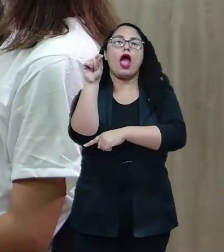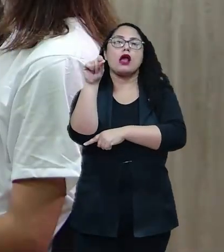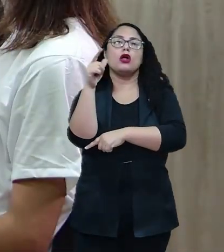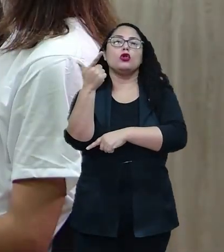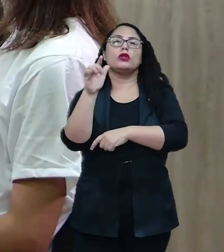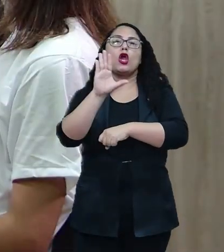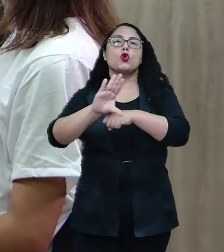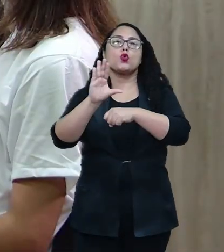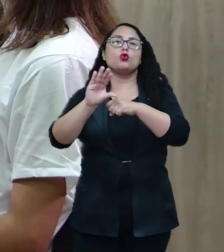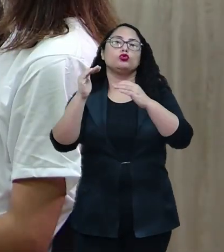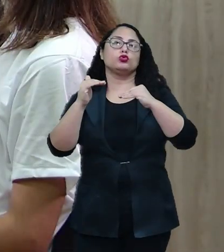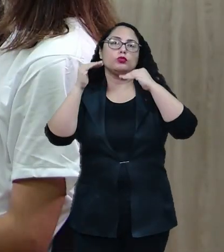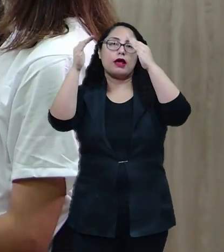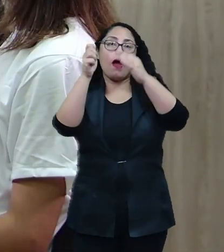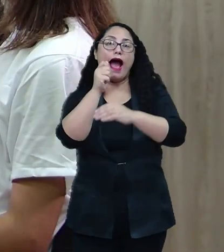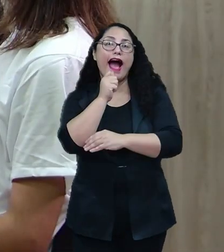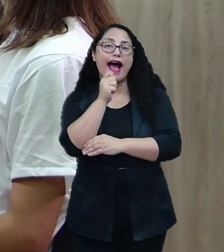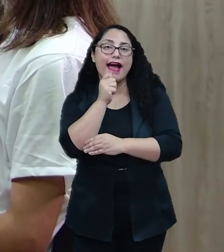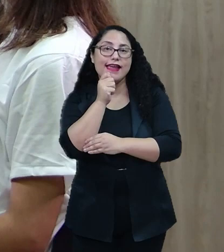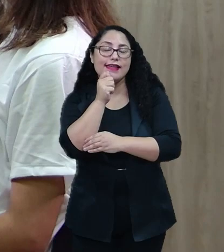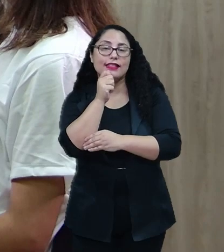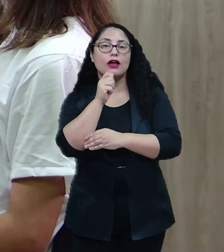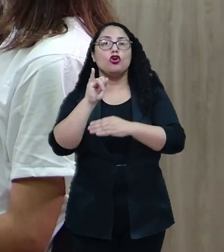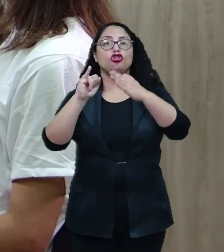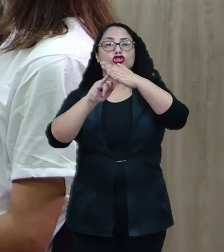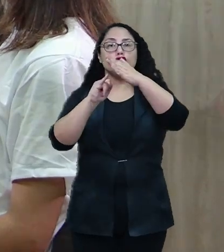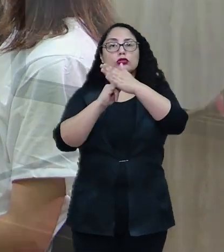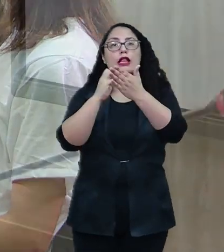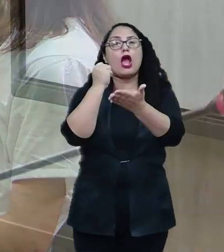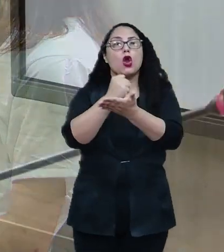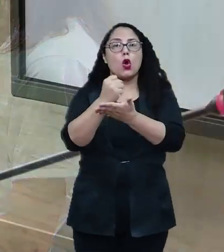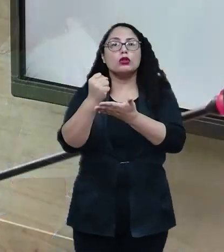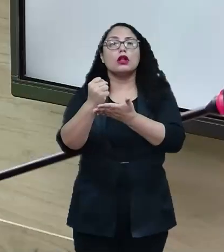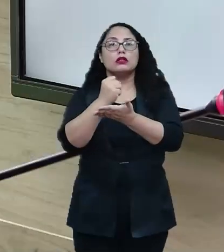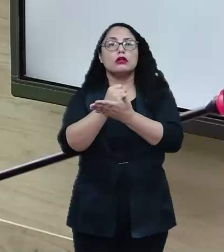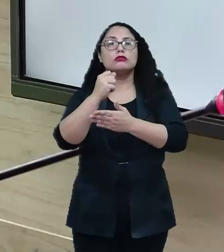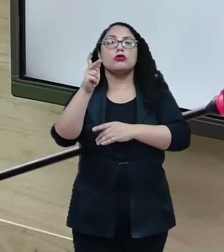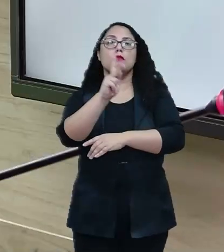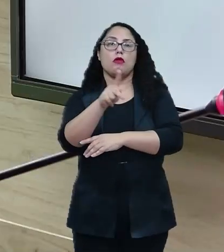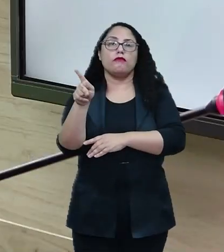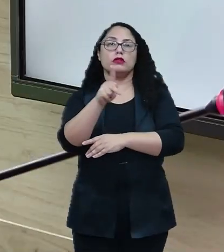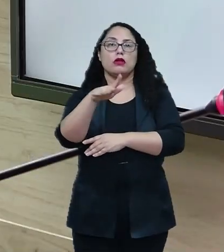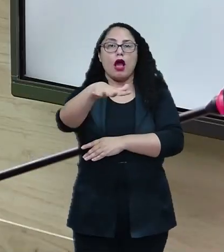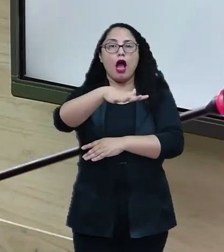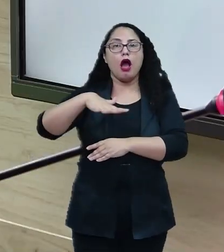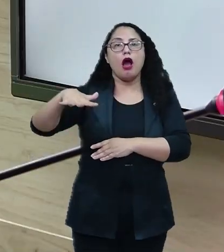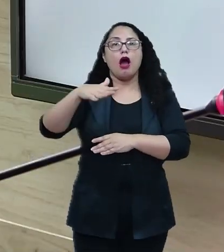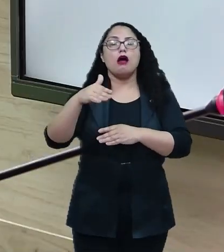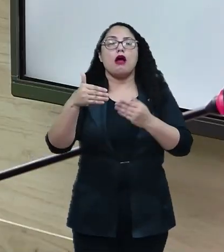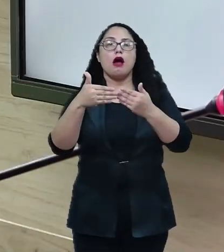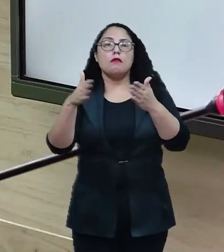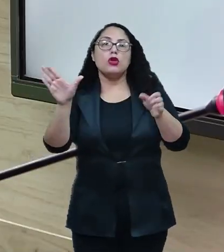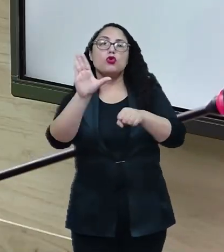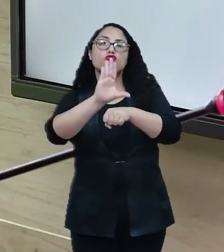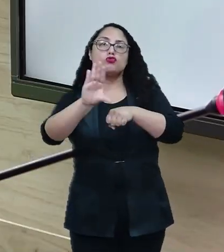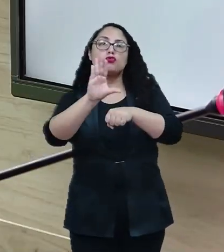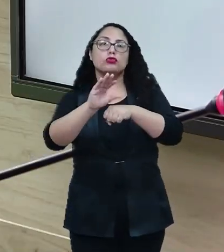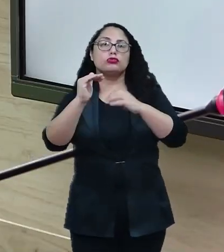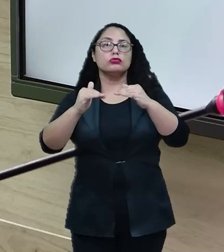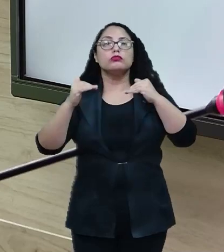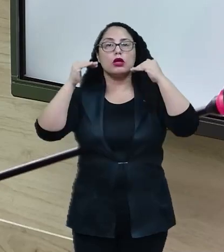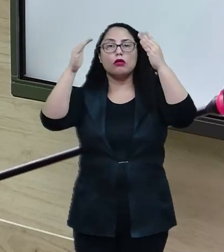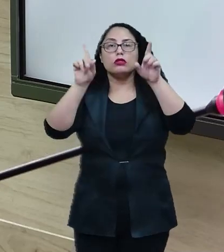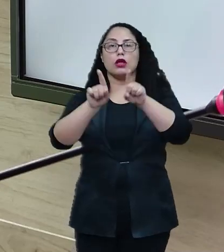não tem curso superior ainda. O Instituto está em fase de contratação de professores para ampliar a oferta de cursos e cursos